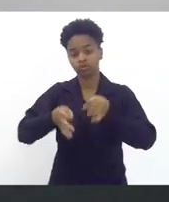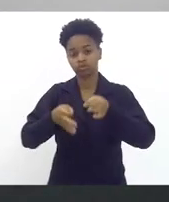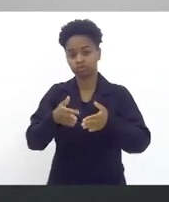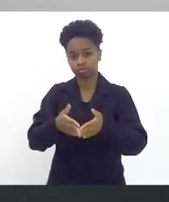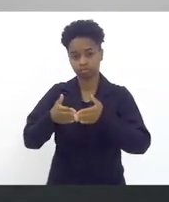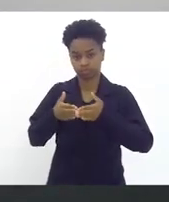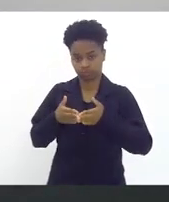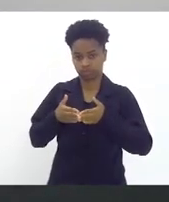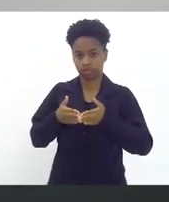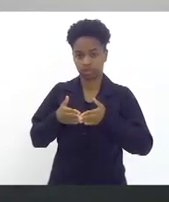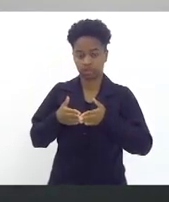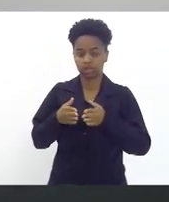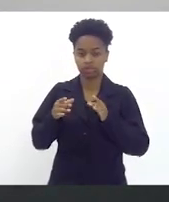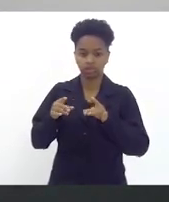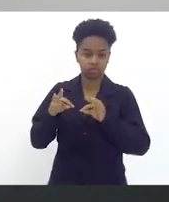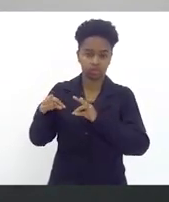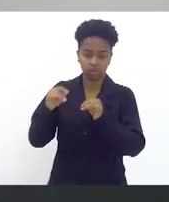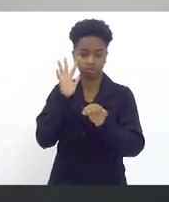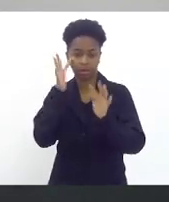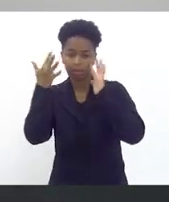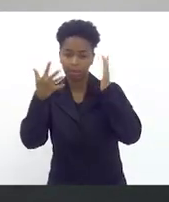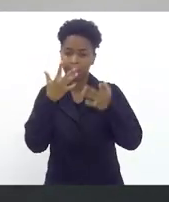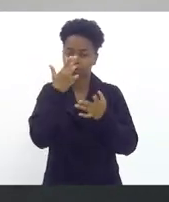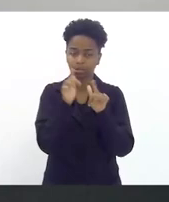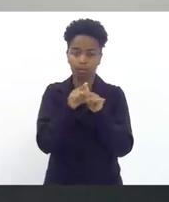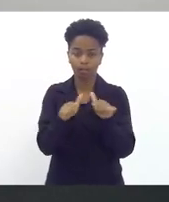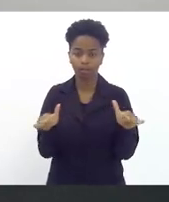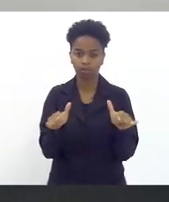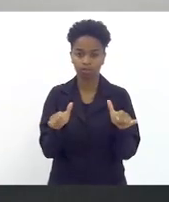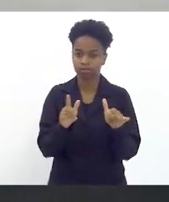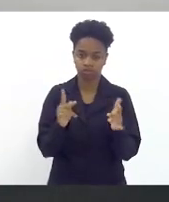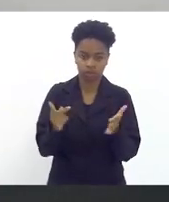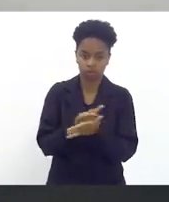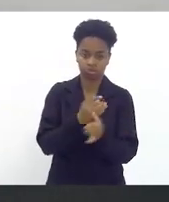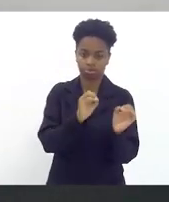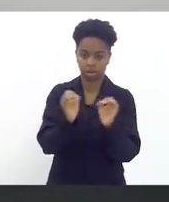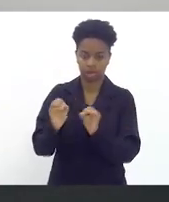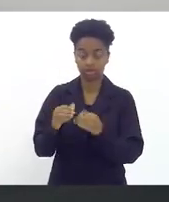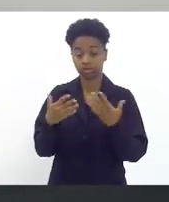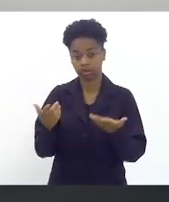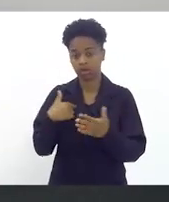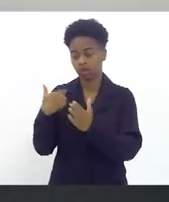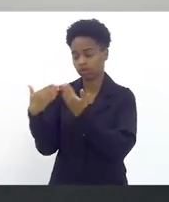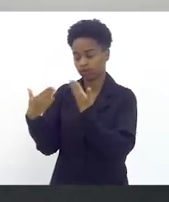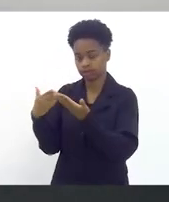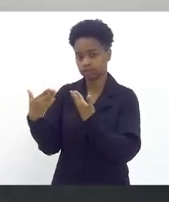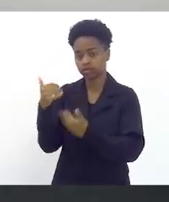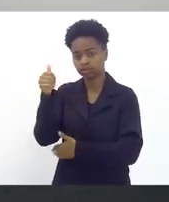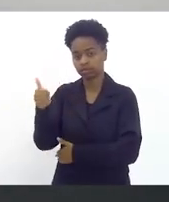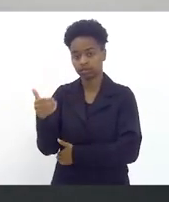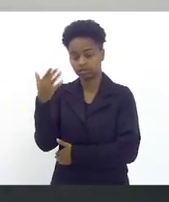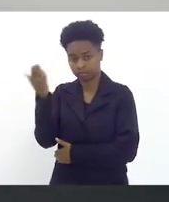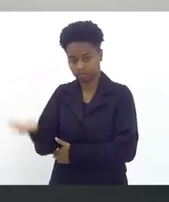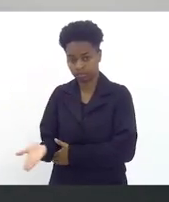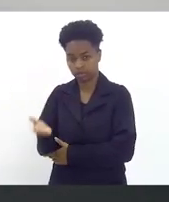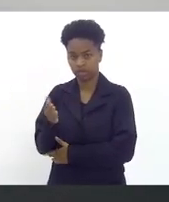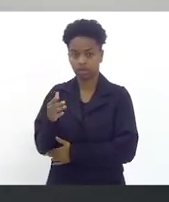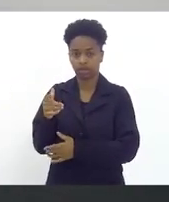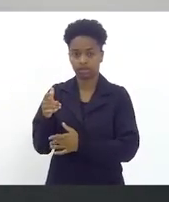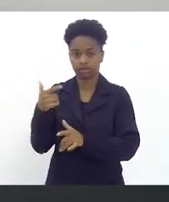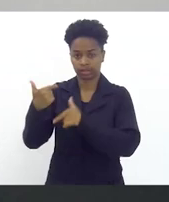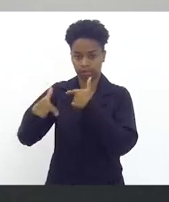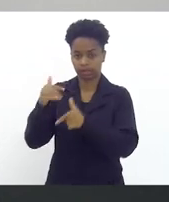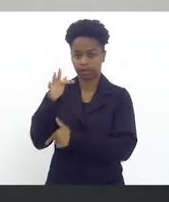conema e todos os seus deliberações a gente ficou com vácuo né conversava aqui com as moças nossas aqui da firjan todos preocupados